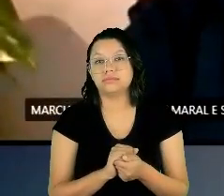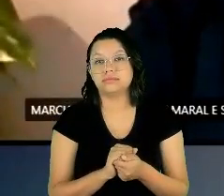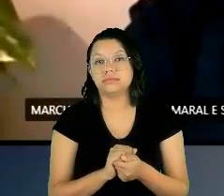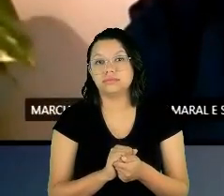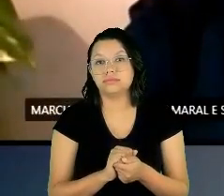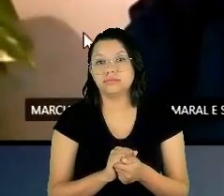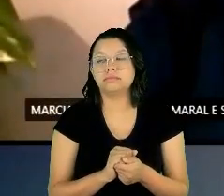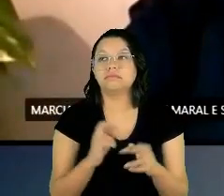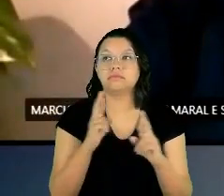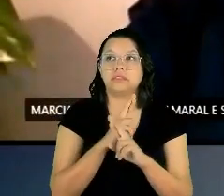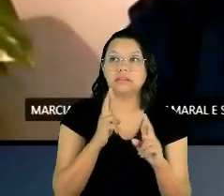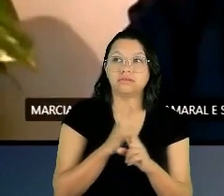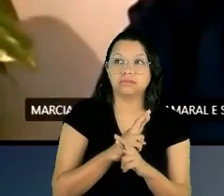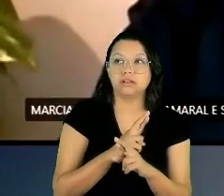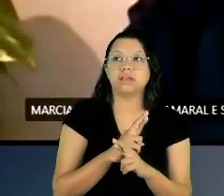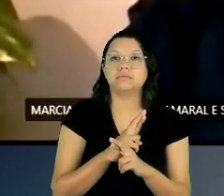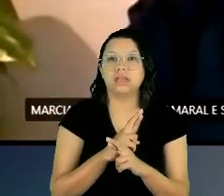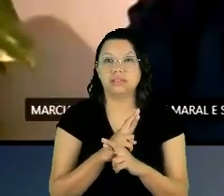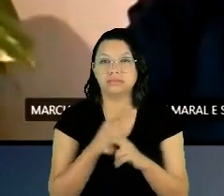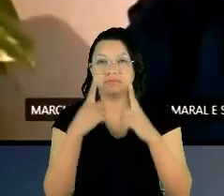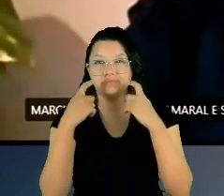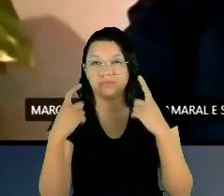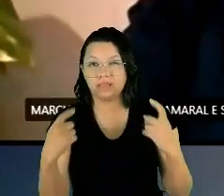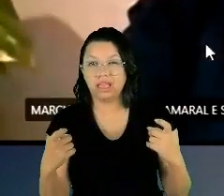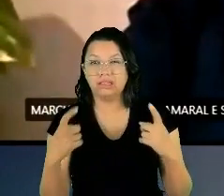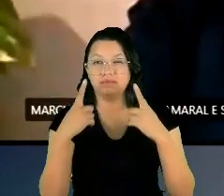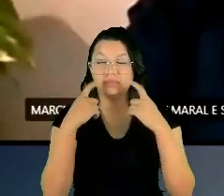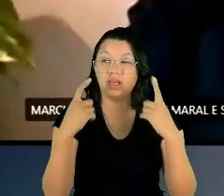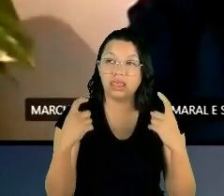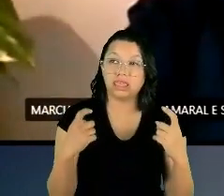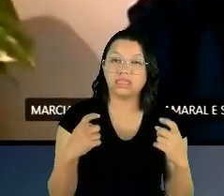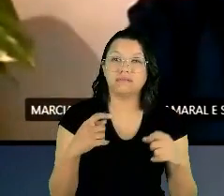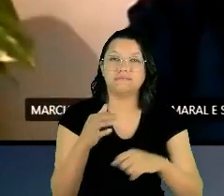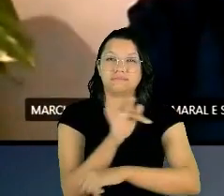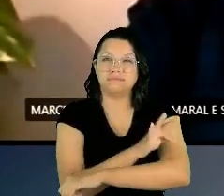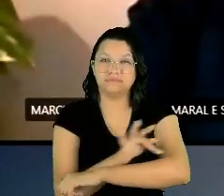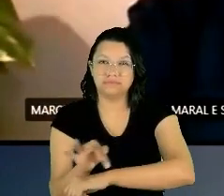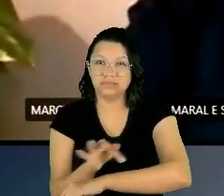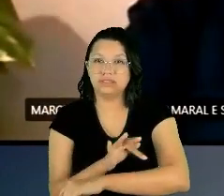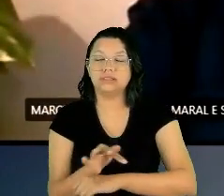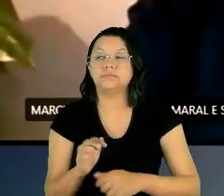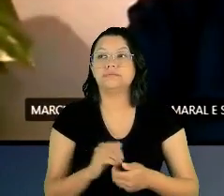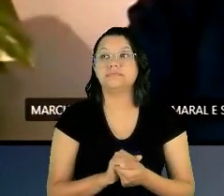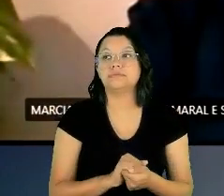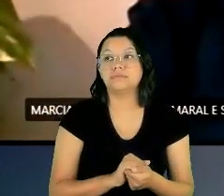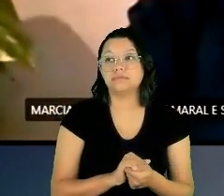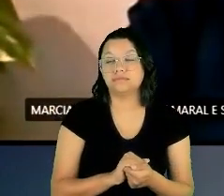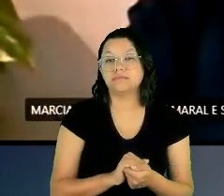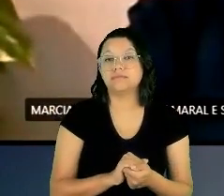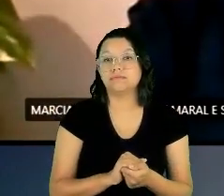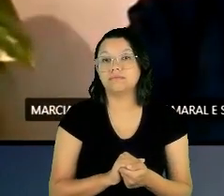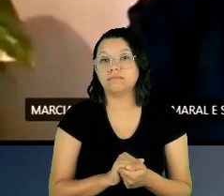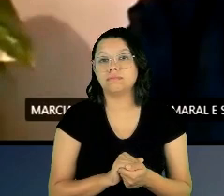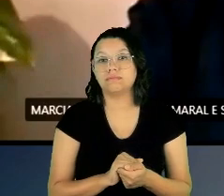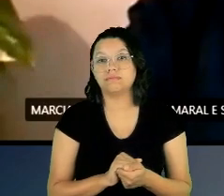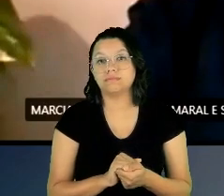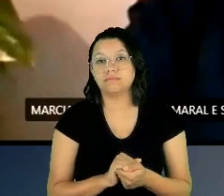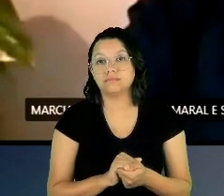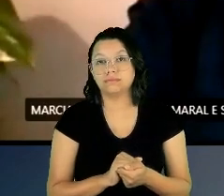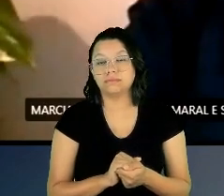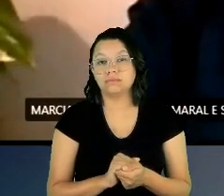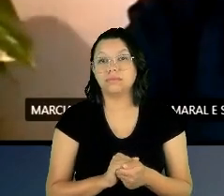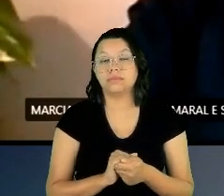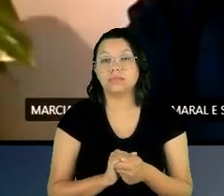gravidez. Vamos supor aí um relacionamento abusivo, violência física, etc. Estou falando de nível de estresse elevado, né? Não um estresse nosso do dia a